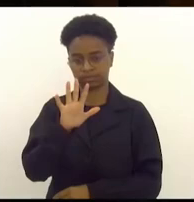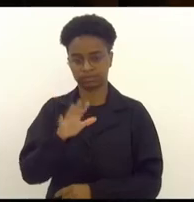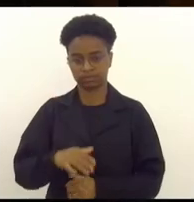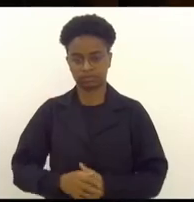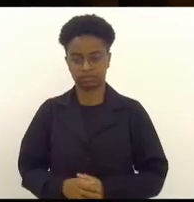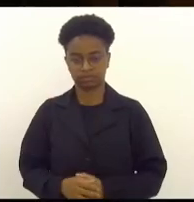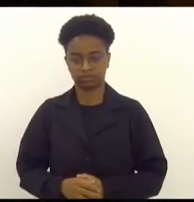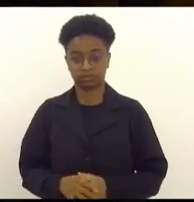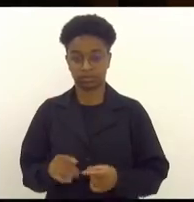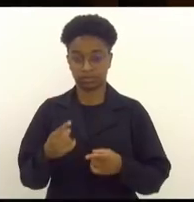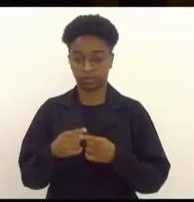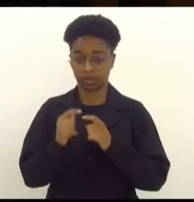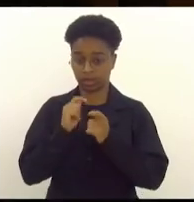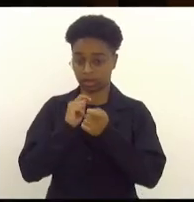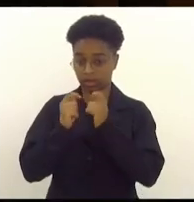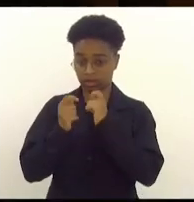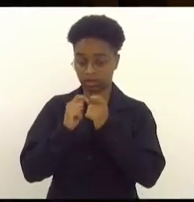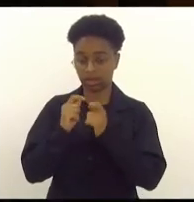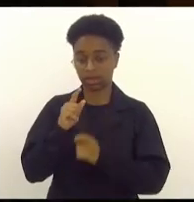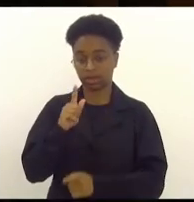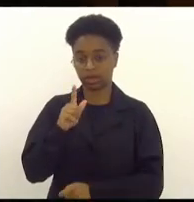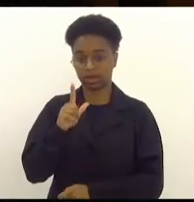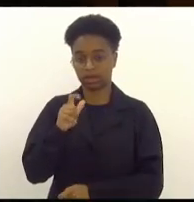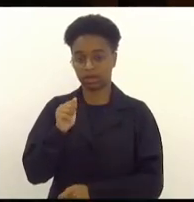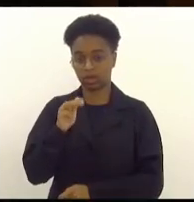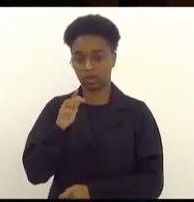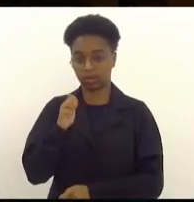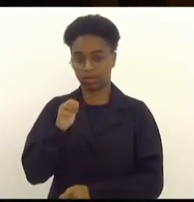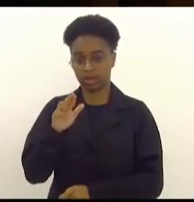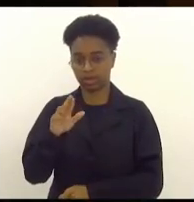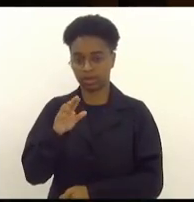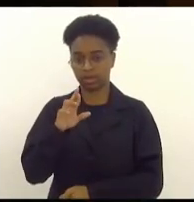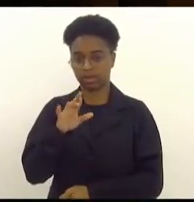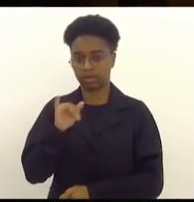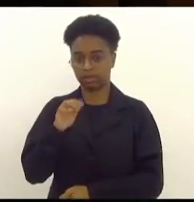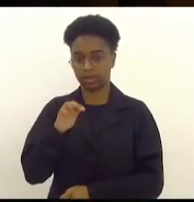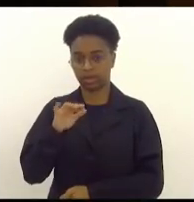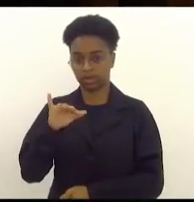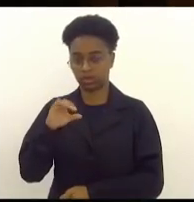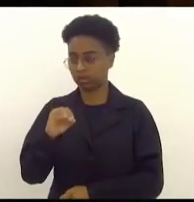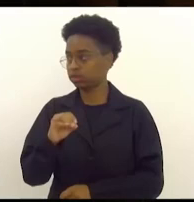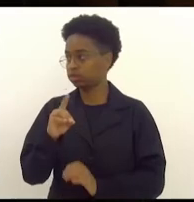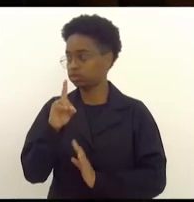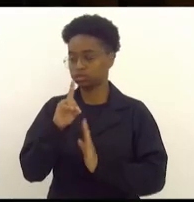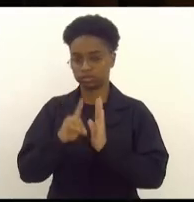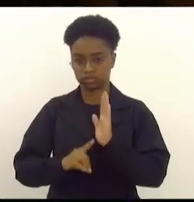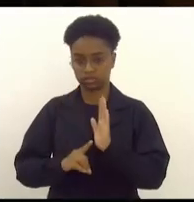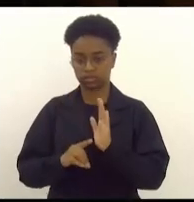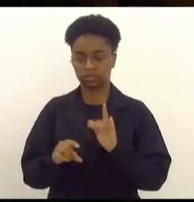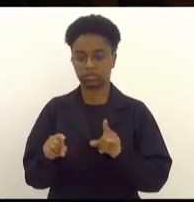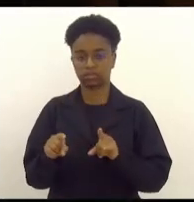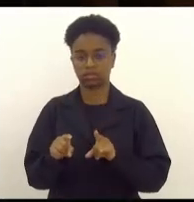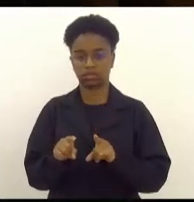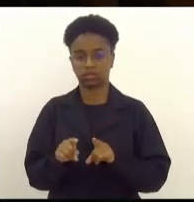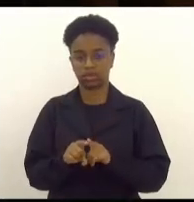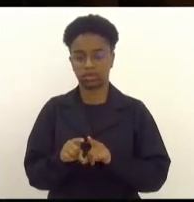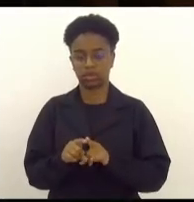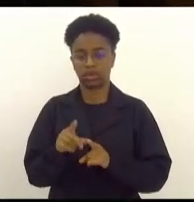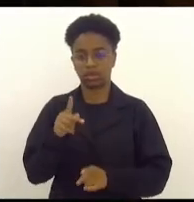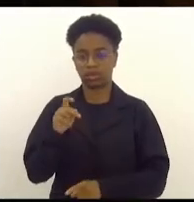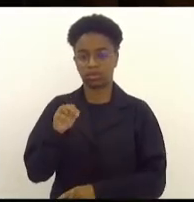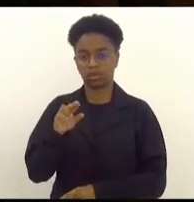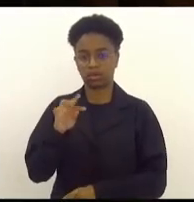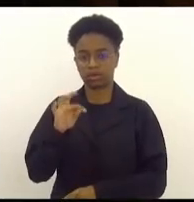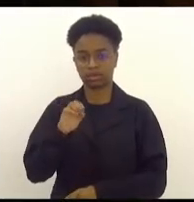o jornalista Glauber Ribeiro proprietário diretor do portal